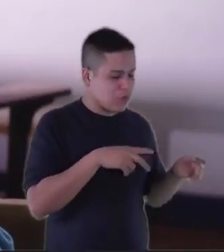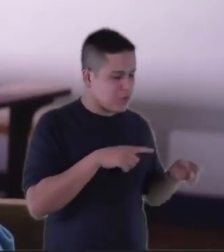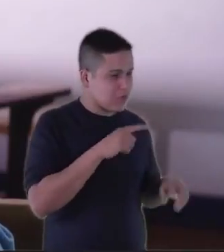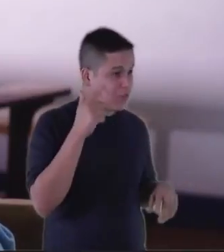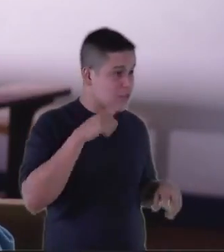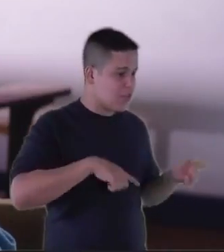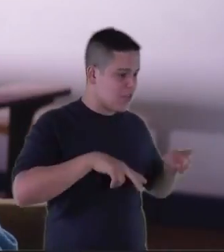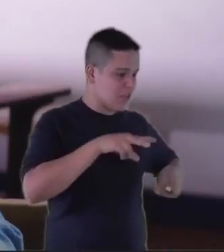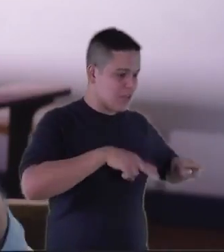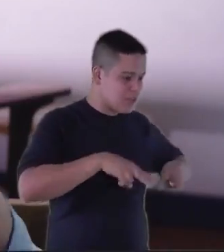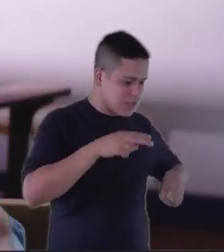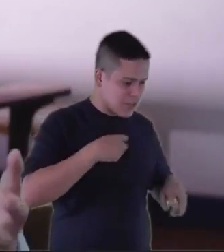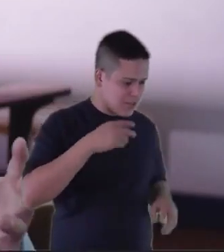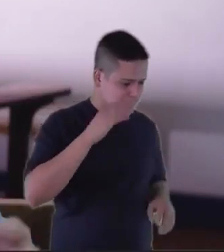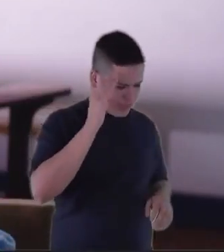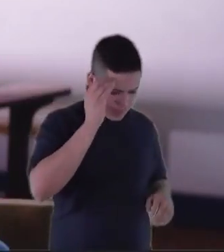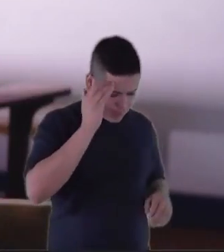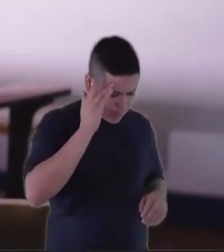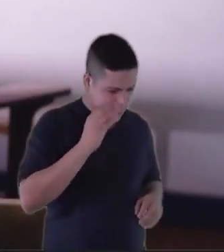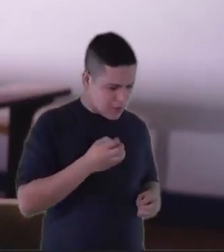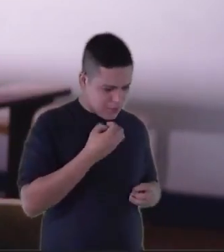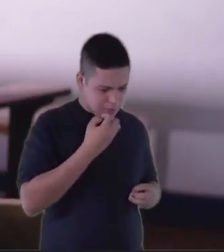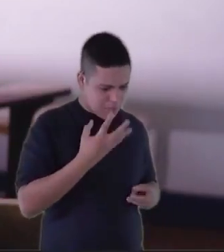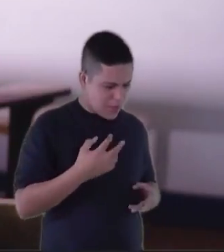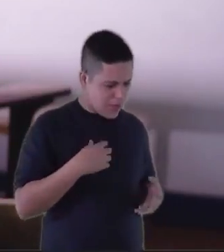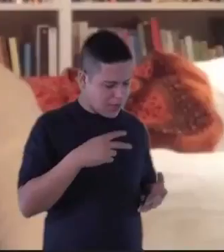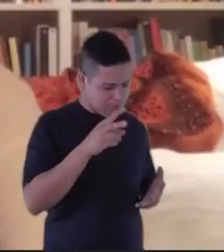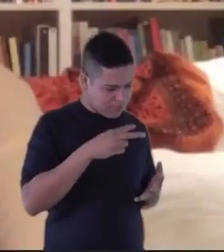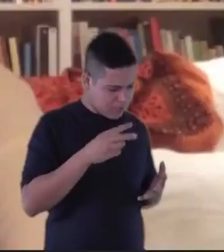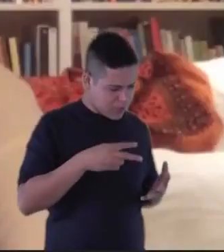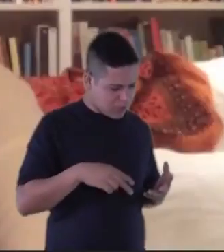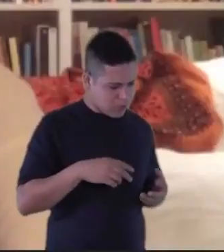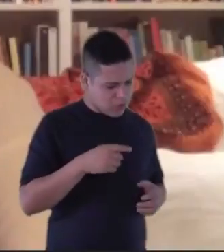interpretar o texto com a leitura que você faz dele.